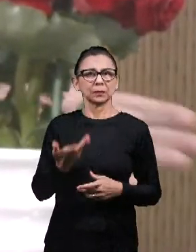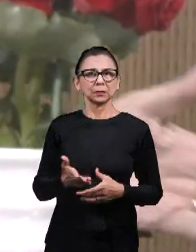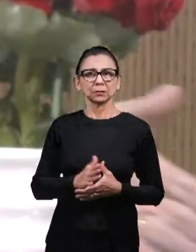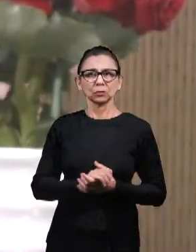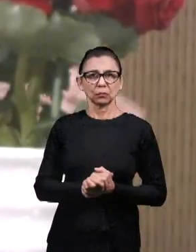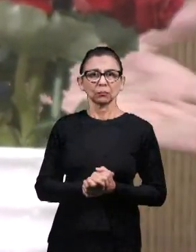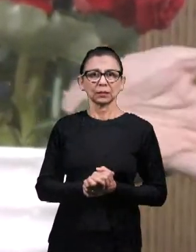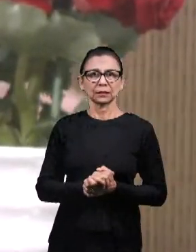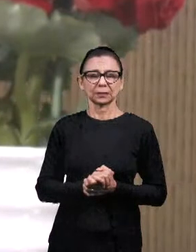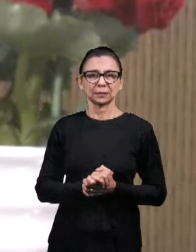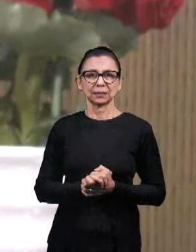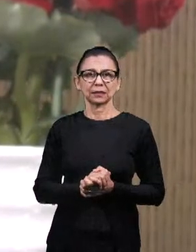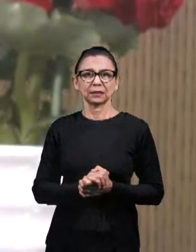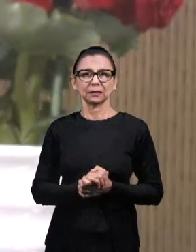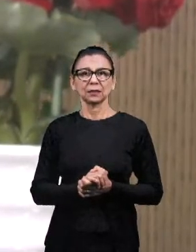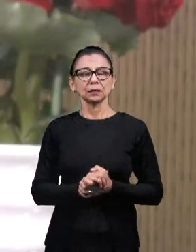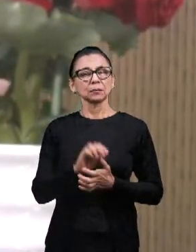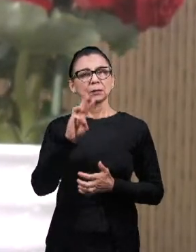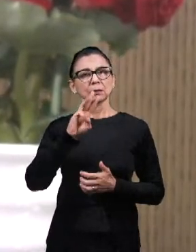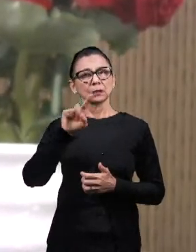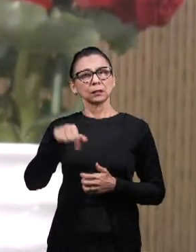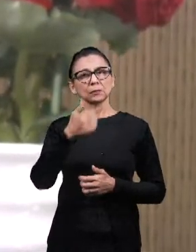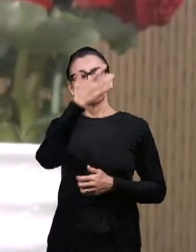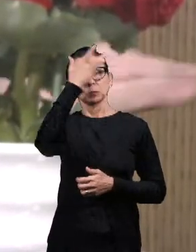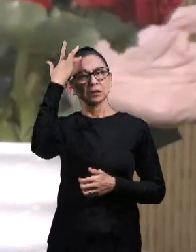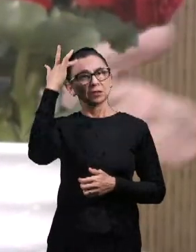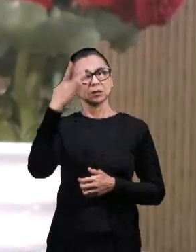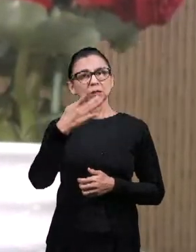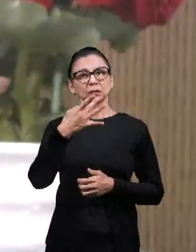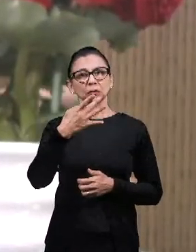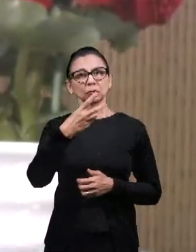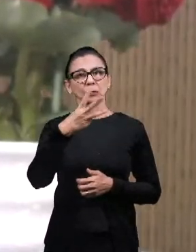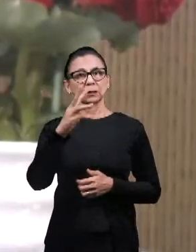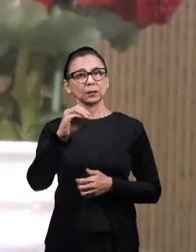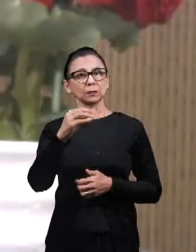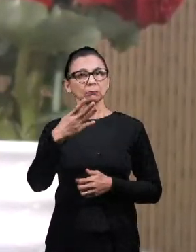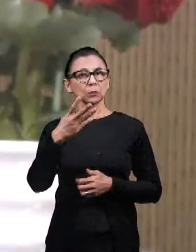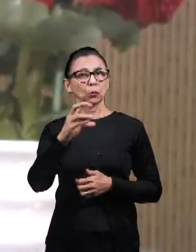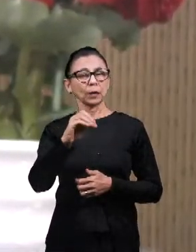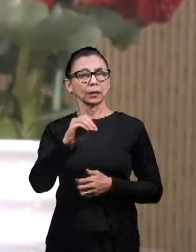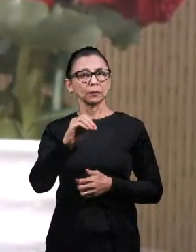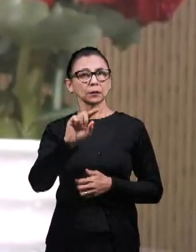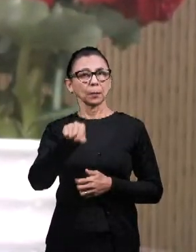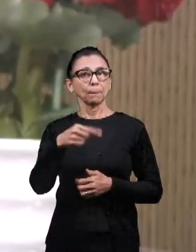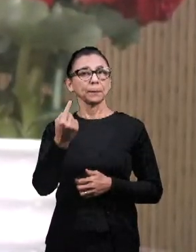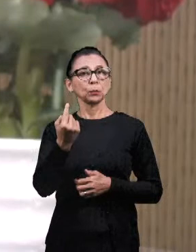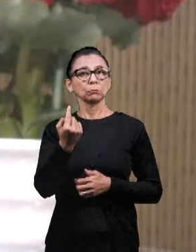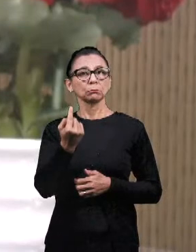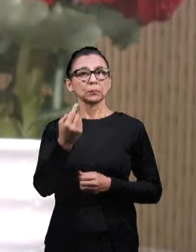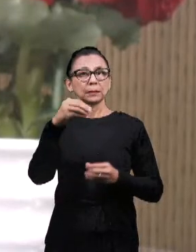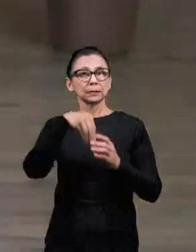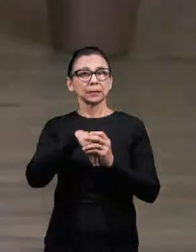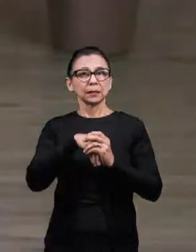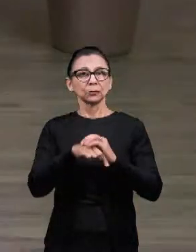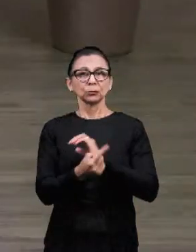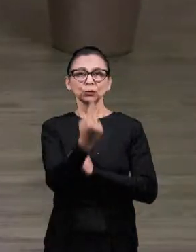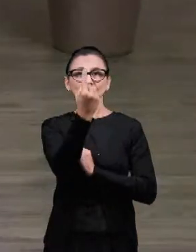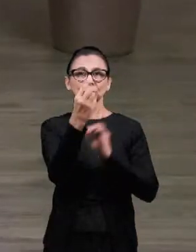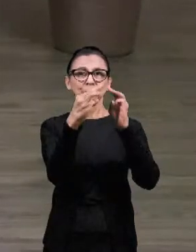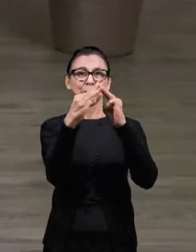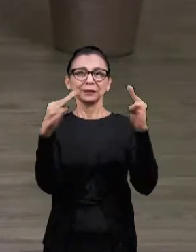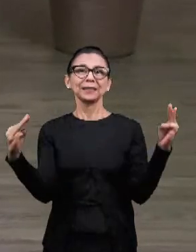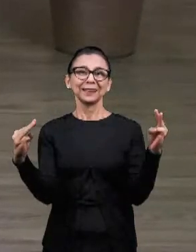outra, eu coloco 3 mil, 30, 40 mil, eu coloco quantos Manaíns daquele em um? Exatamente. Então